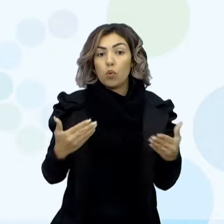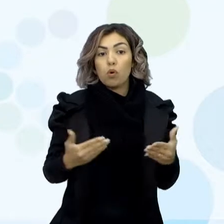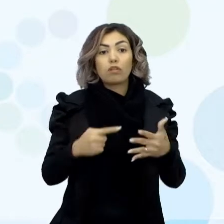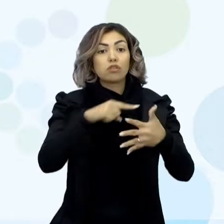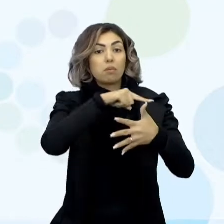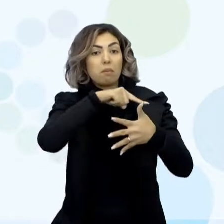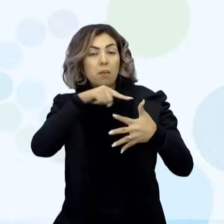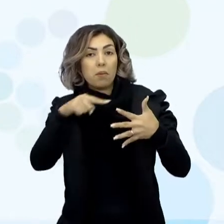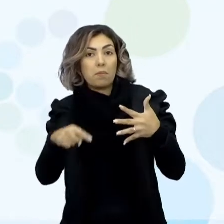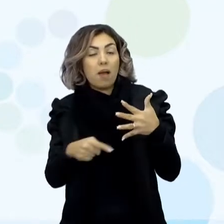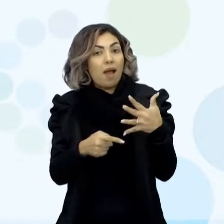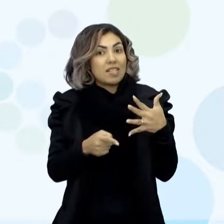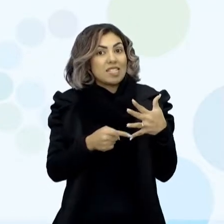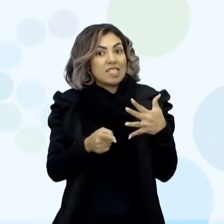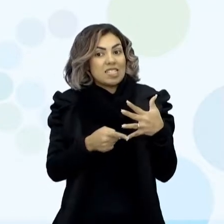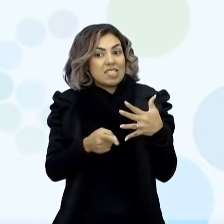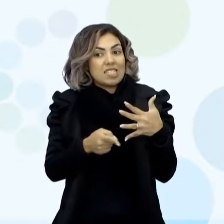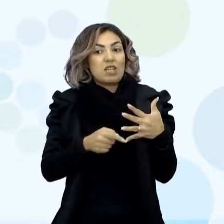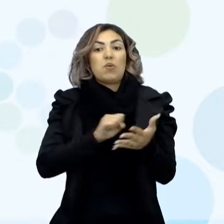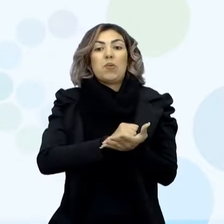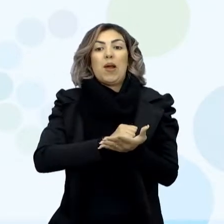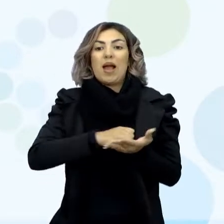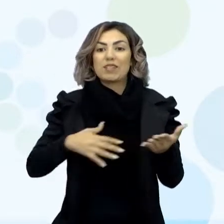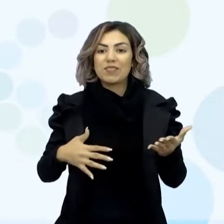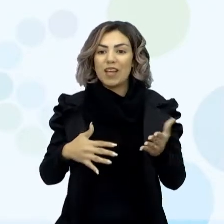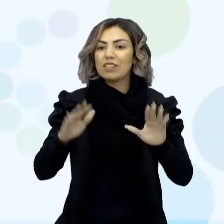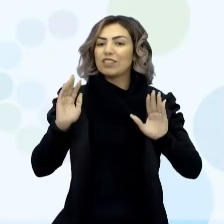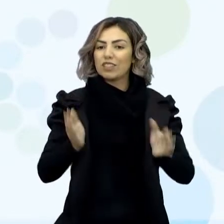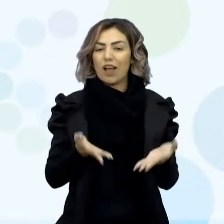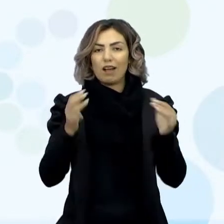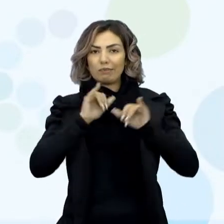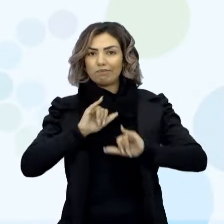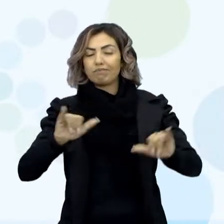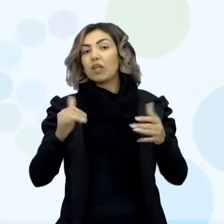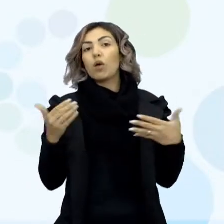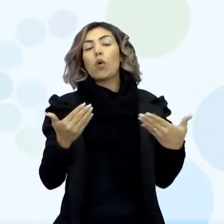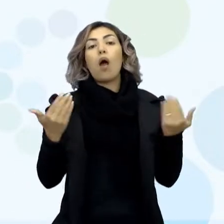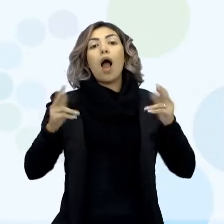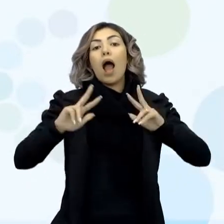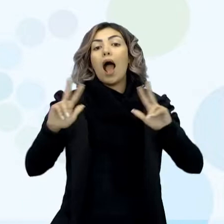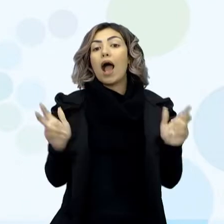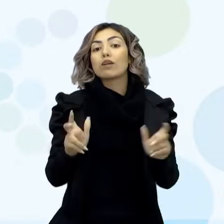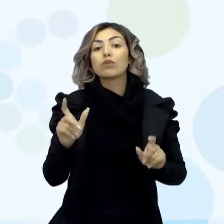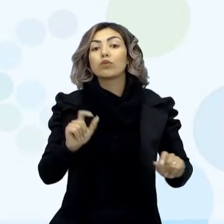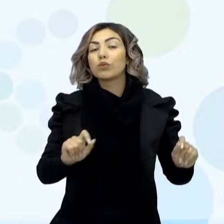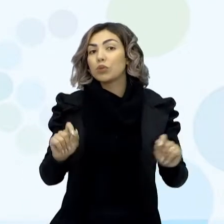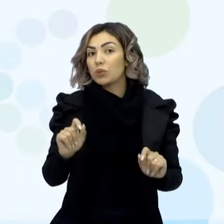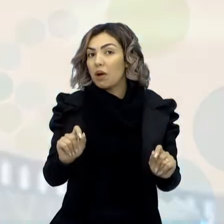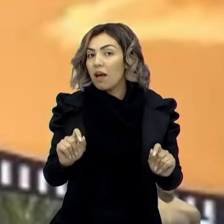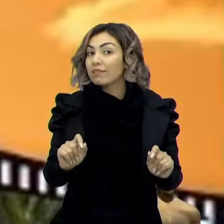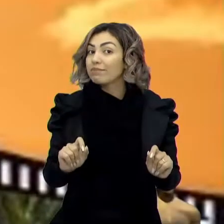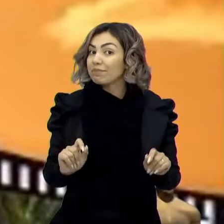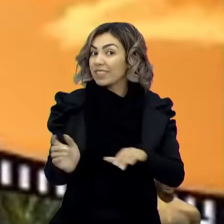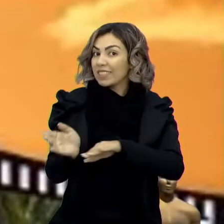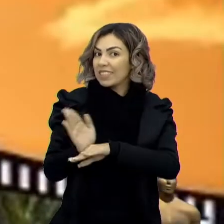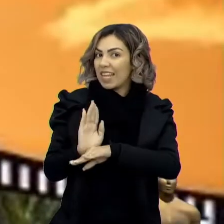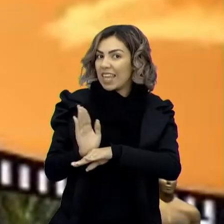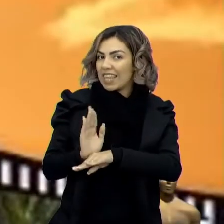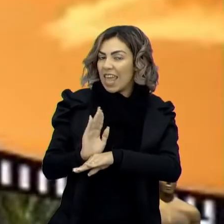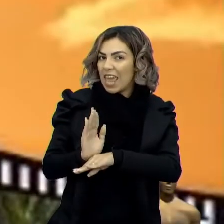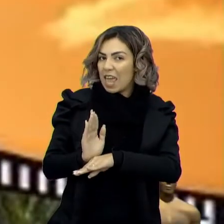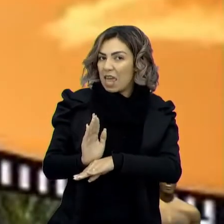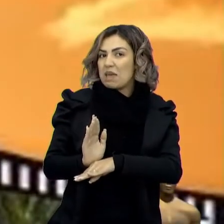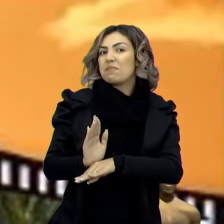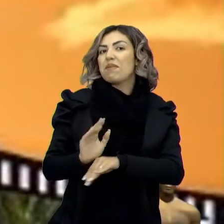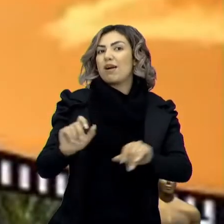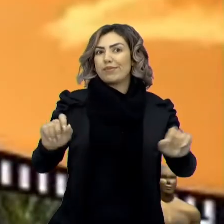começar a desenvolver? A gente já fez a introdução e hoje o nosso assunto é o quê? É cinema, tá certo? Então sejam